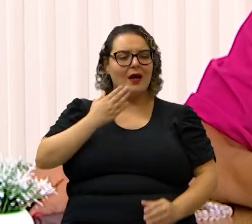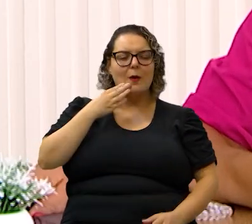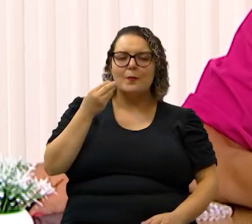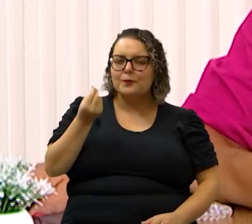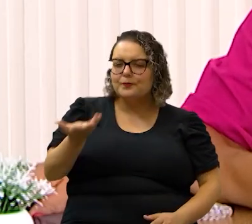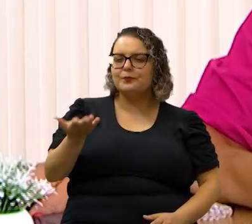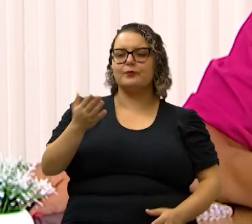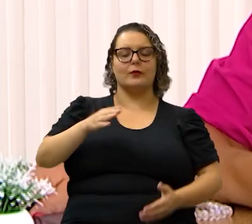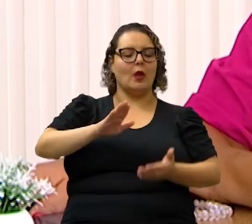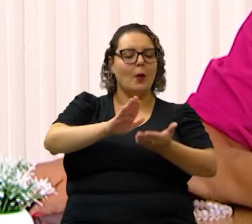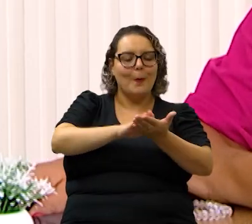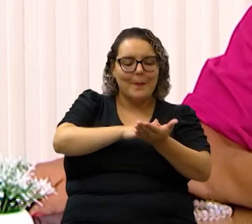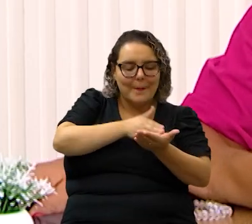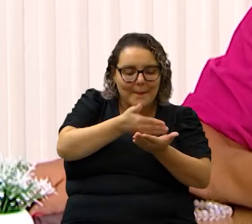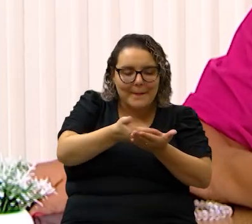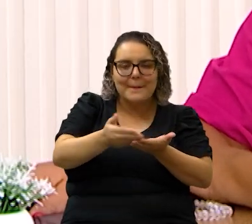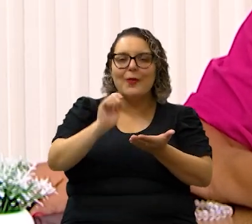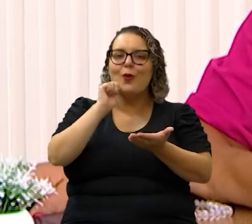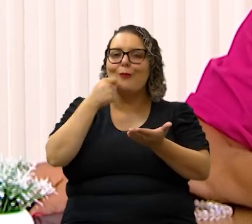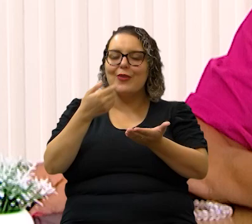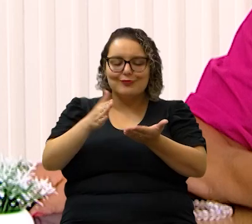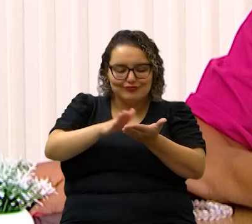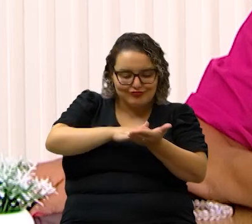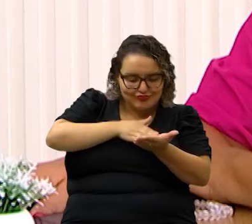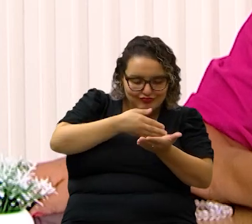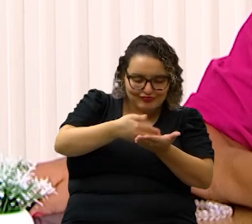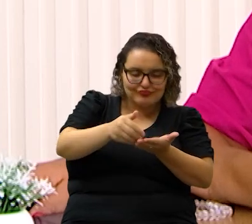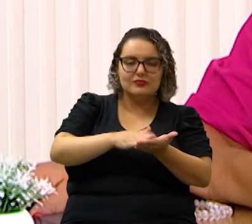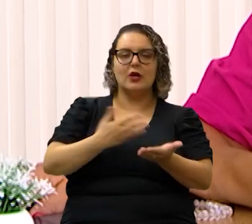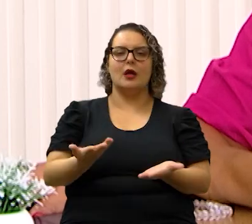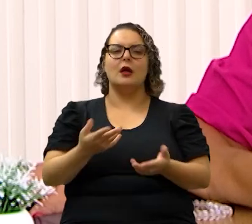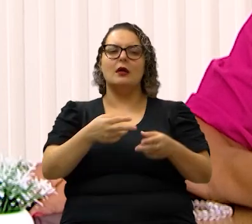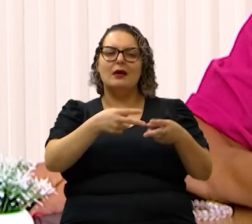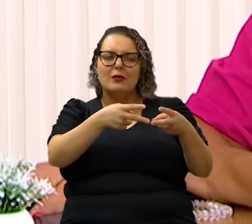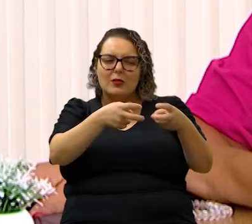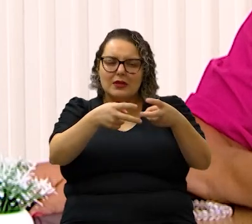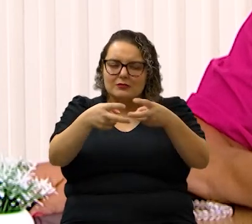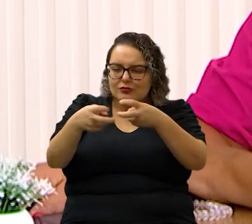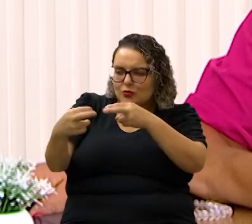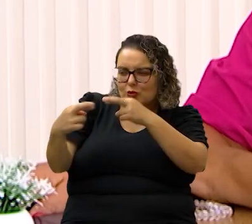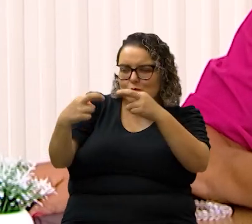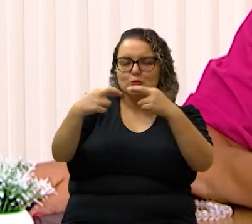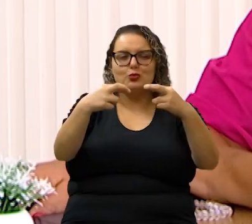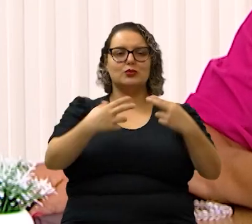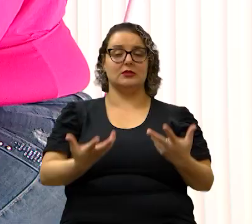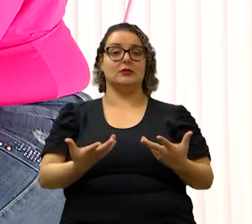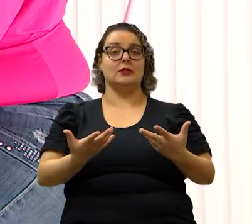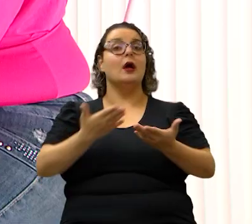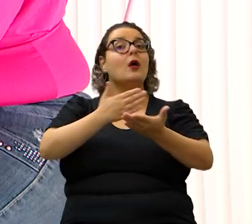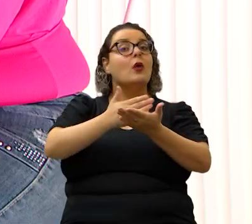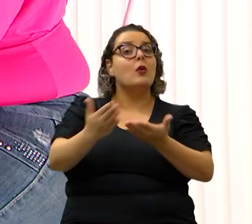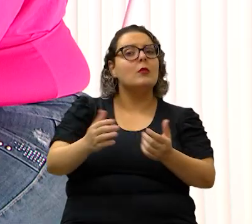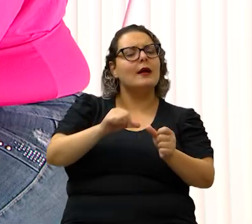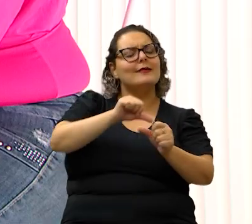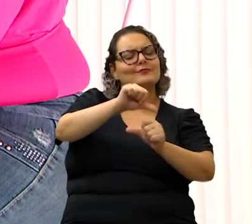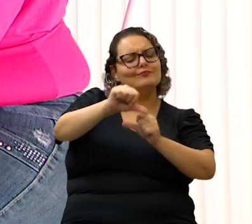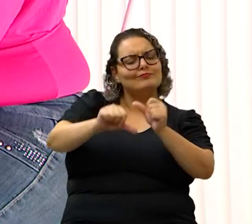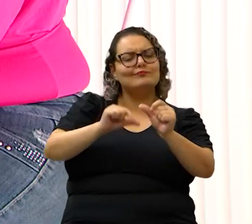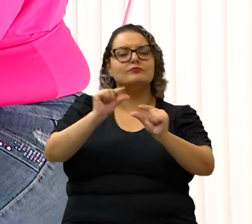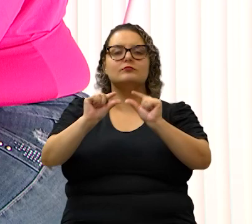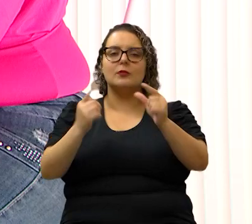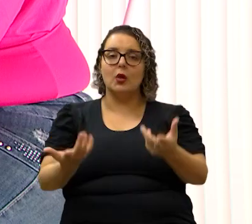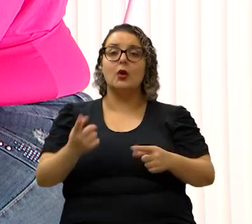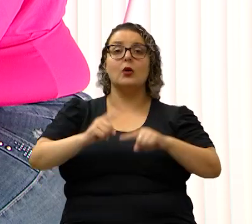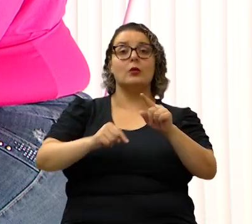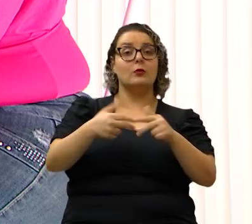pelo sabor do pão com manteiga. Então, todos os produtos de padaria, eu comecei a verificar, olhar para eles e comecei a querer